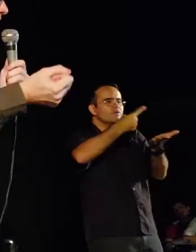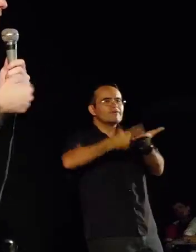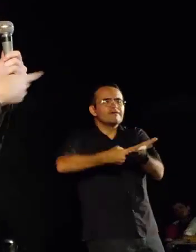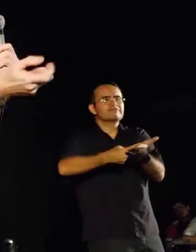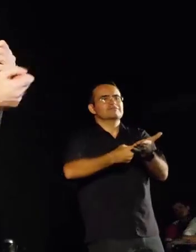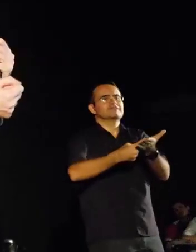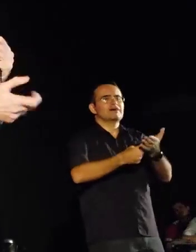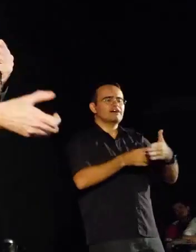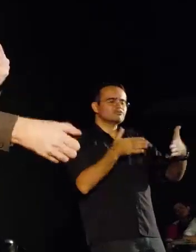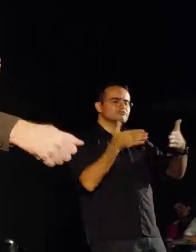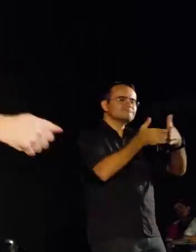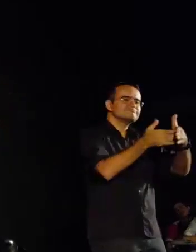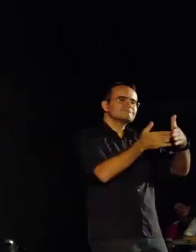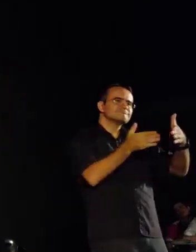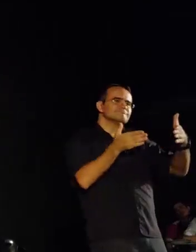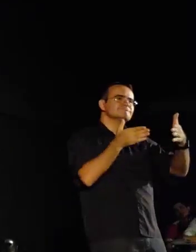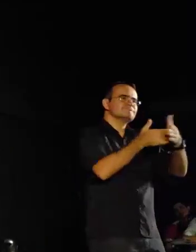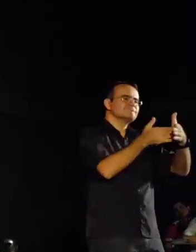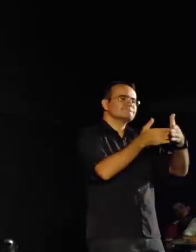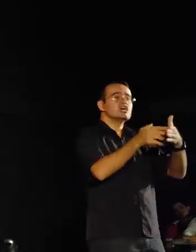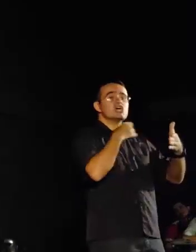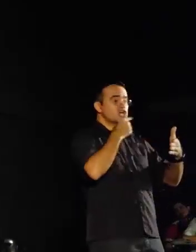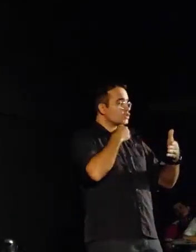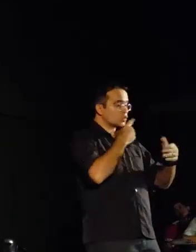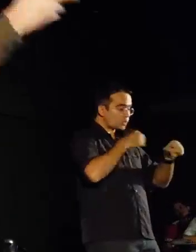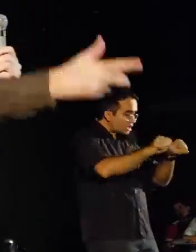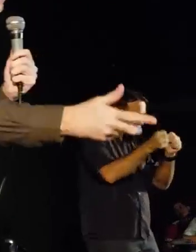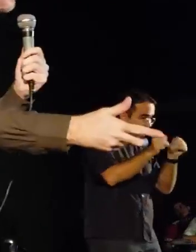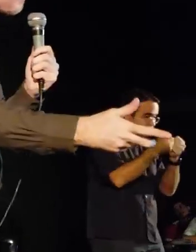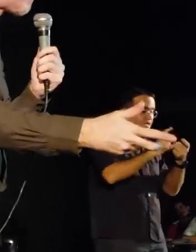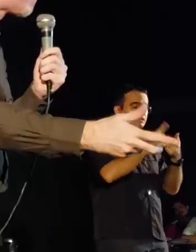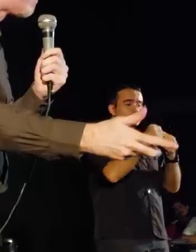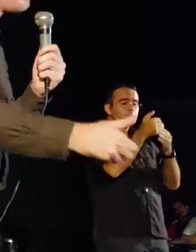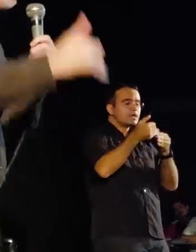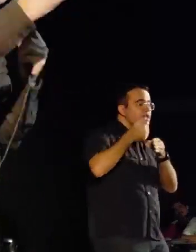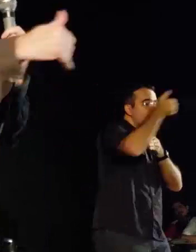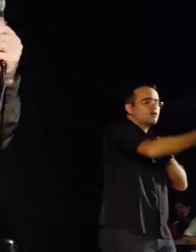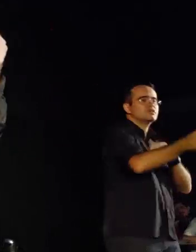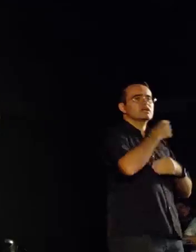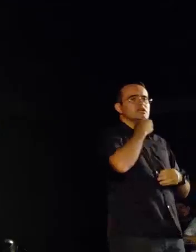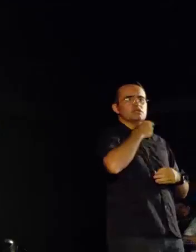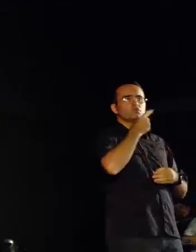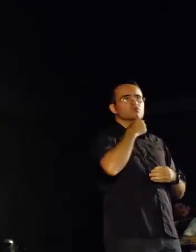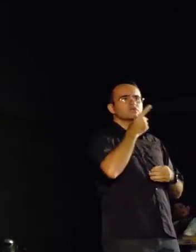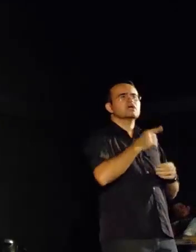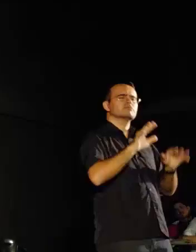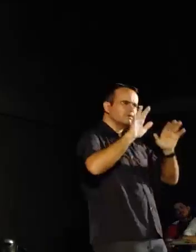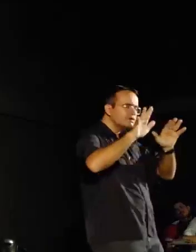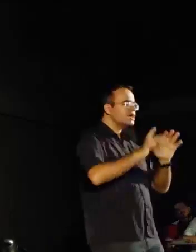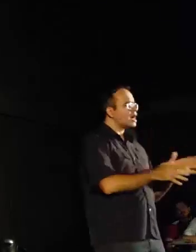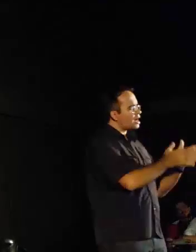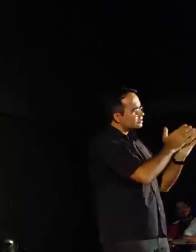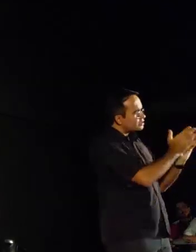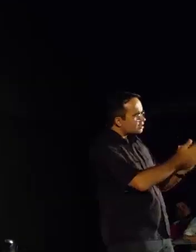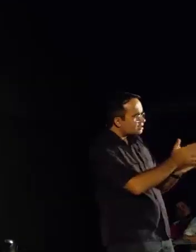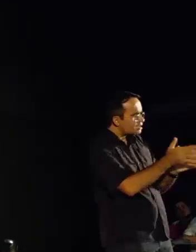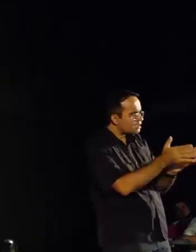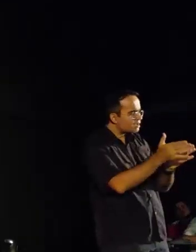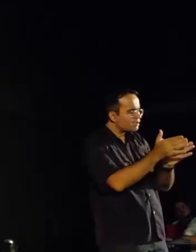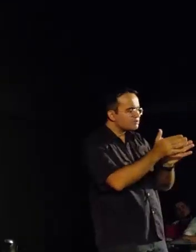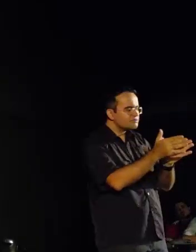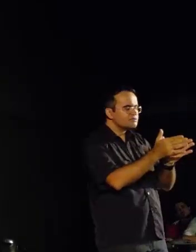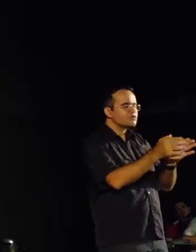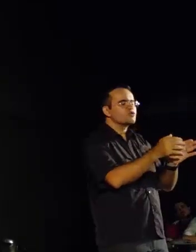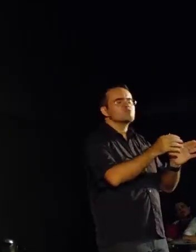de trava da Nova República. Você não conseguiu nem desmontar, mas também você não conseguiu nem avançar. Até chegar um momento em que esse processo